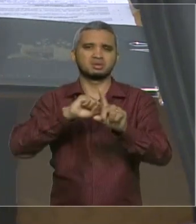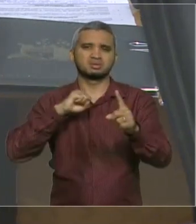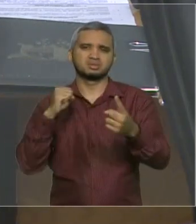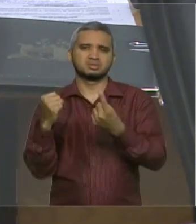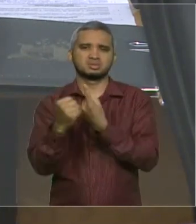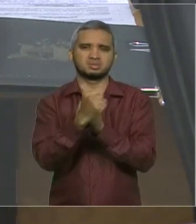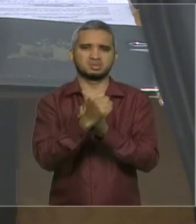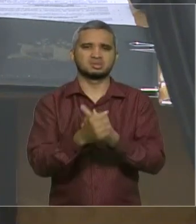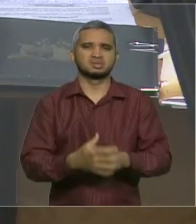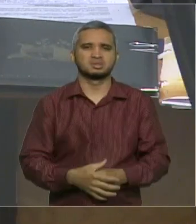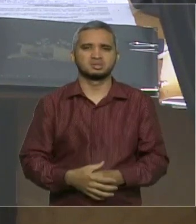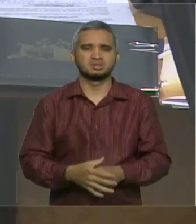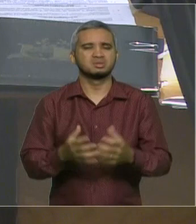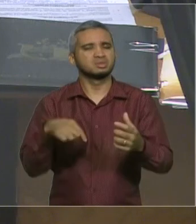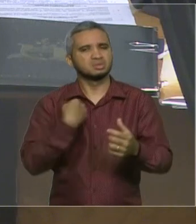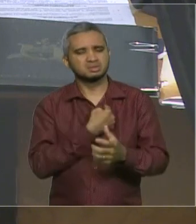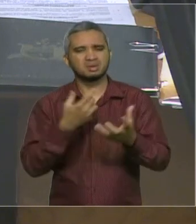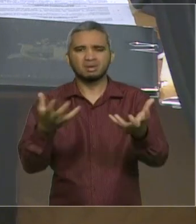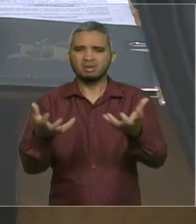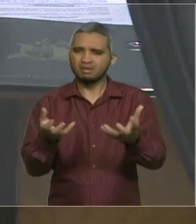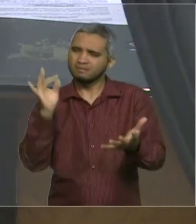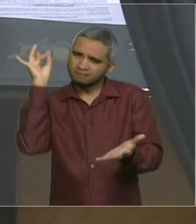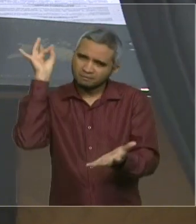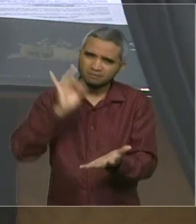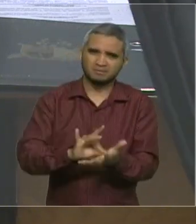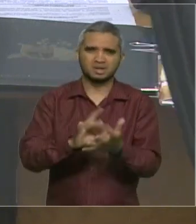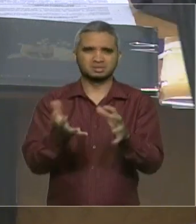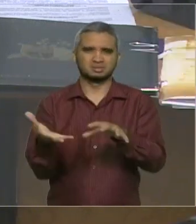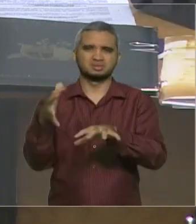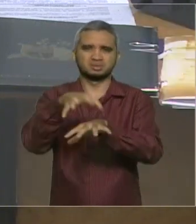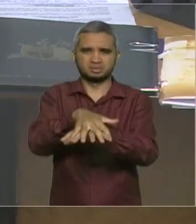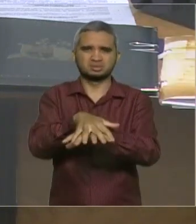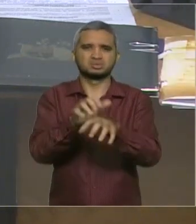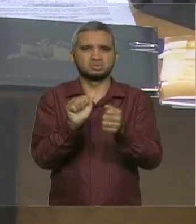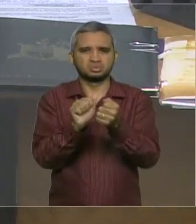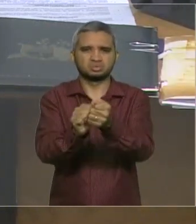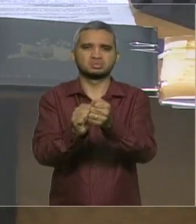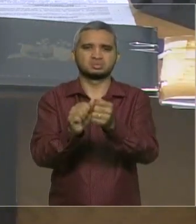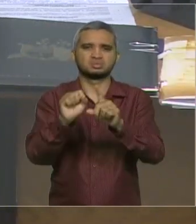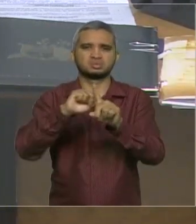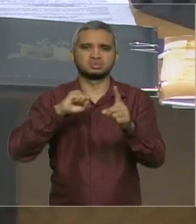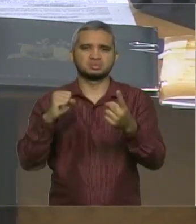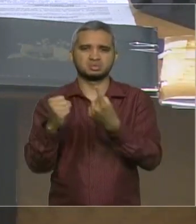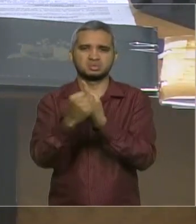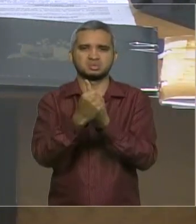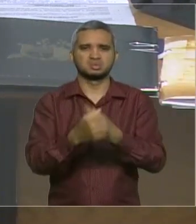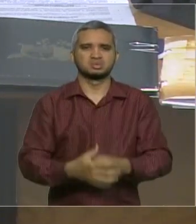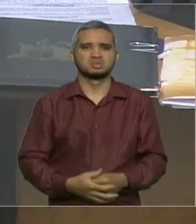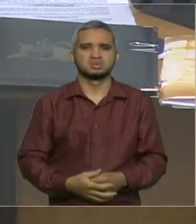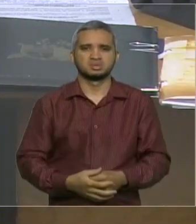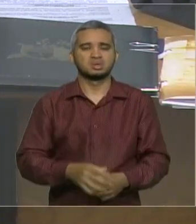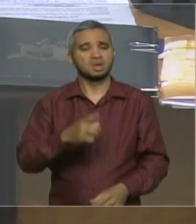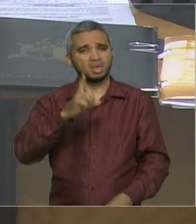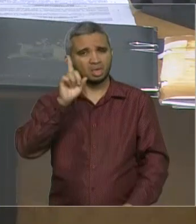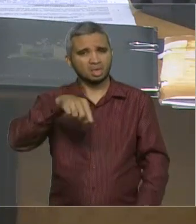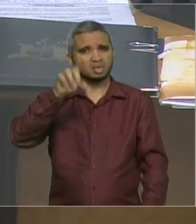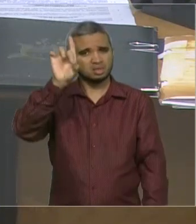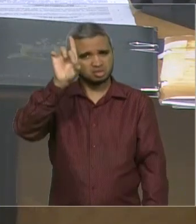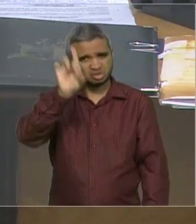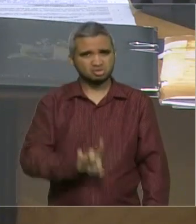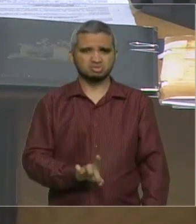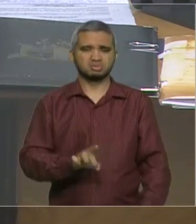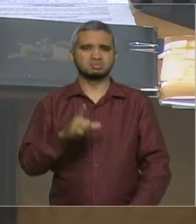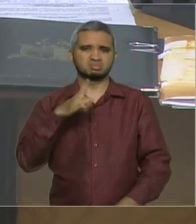e efetiva. É pelo direito de termos oportunidades